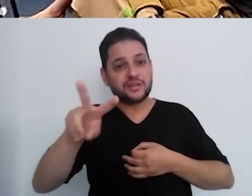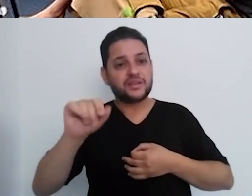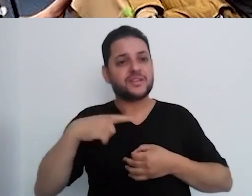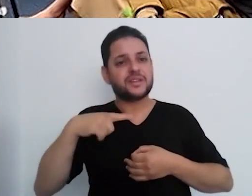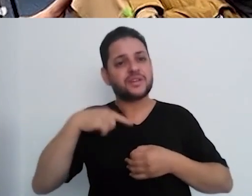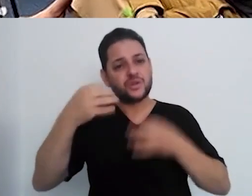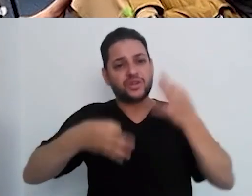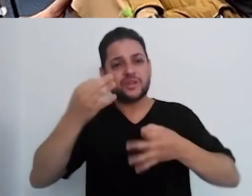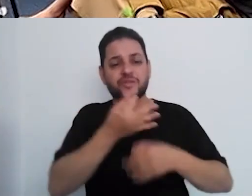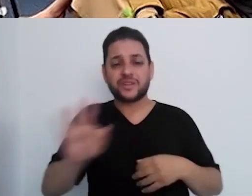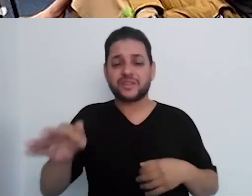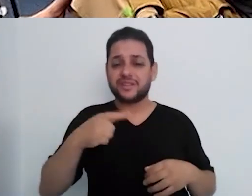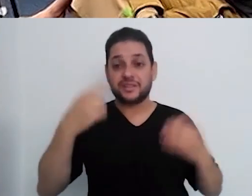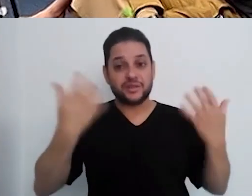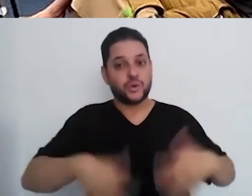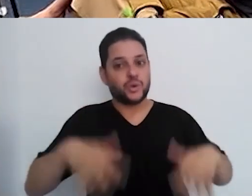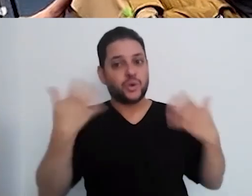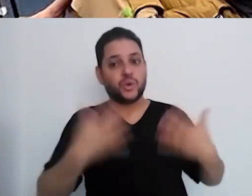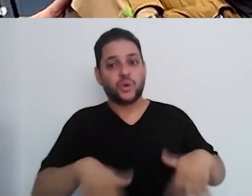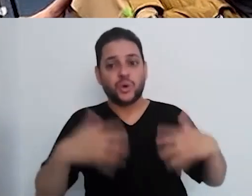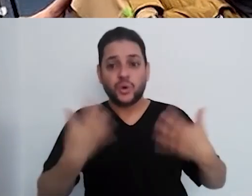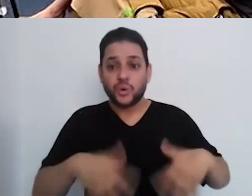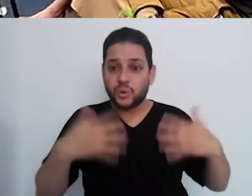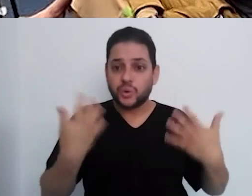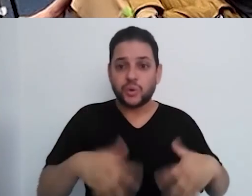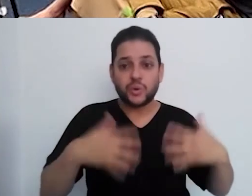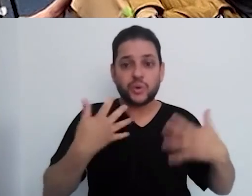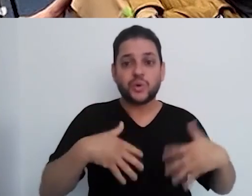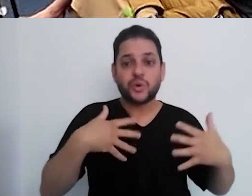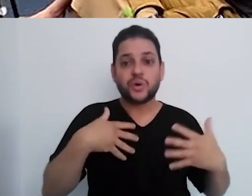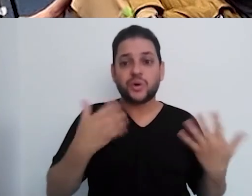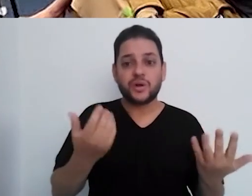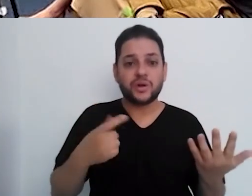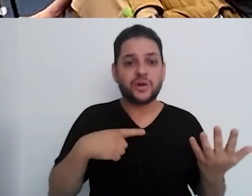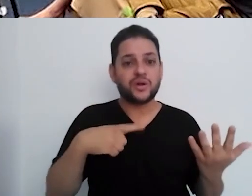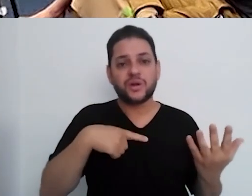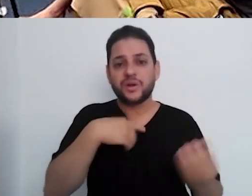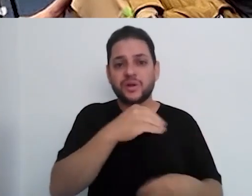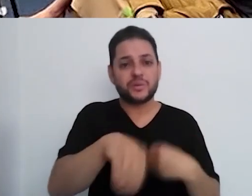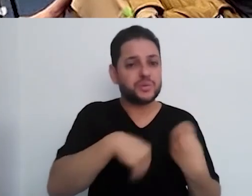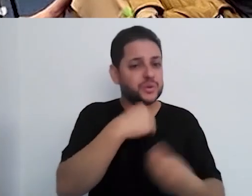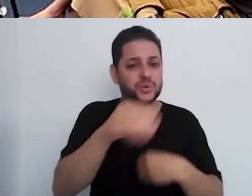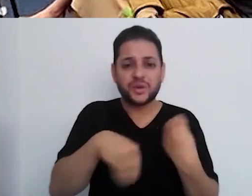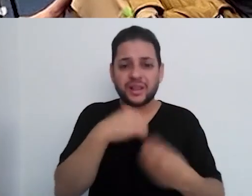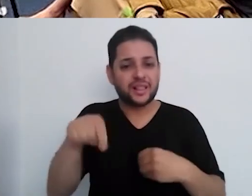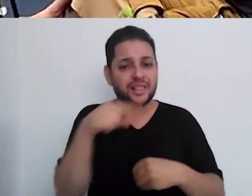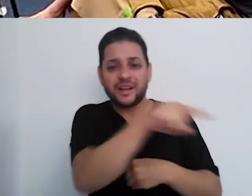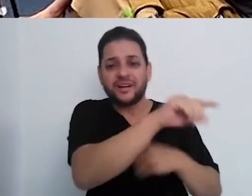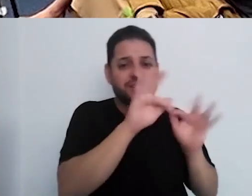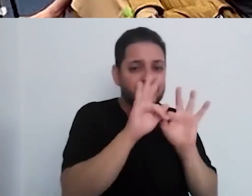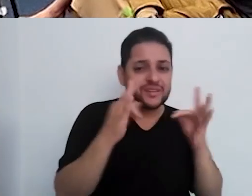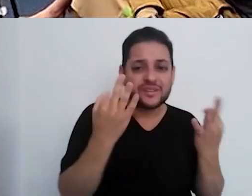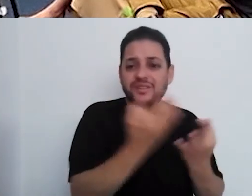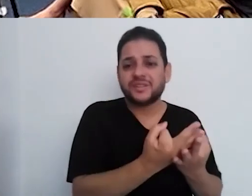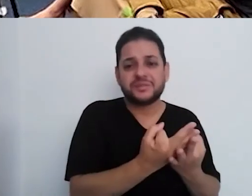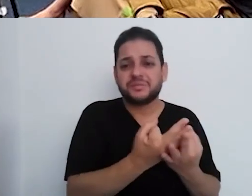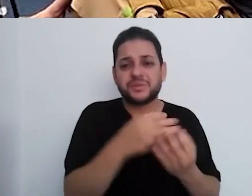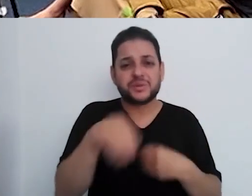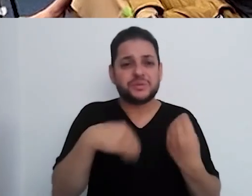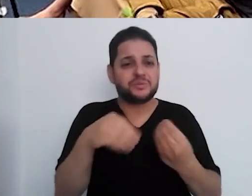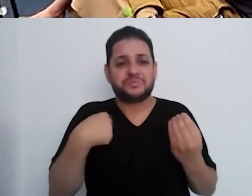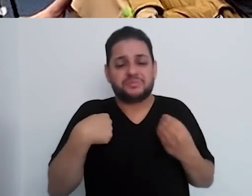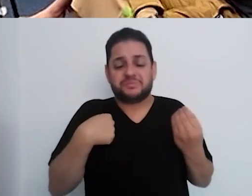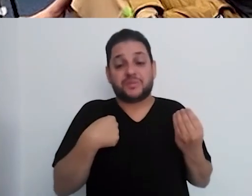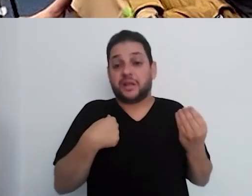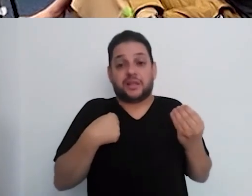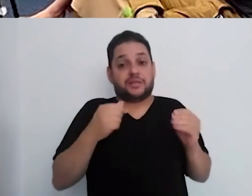pavor, é quando mistura Justiça Restaurativa com constelação familiar. Que eu também não tenho nada contra, já até participei,